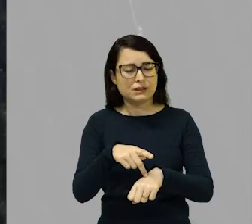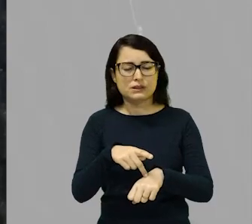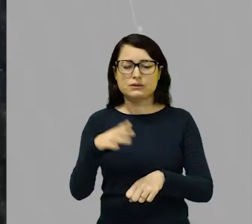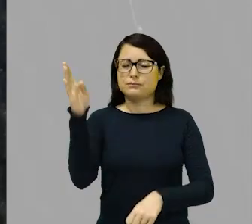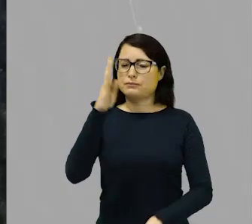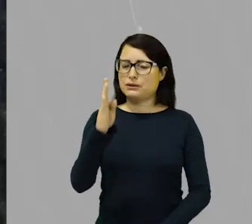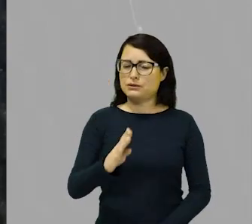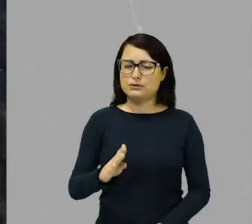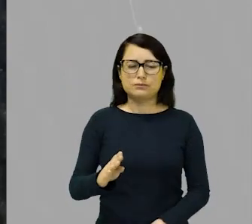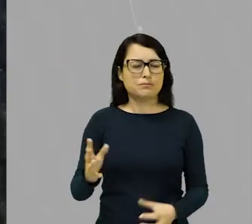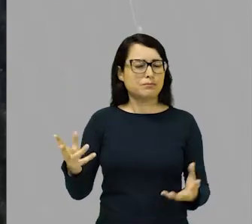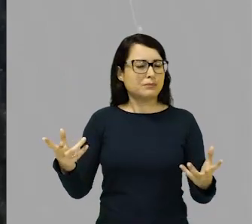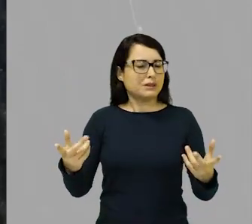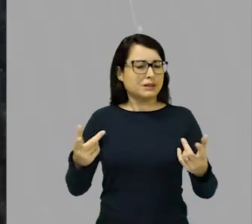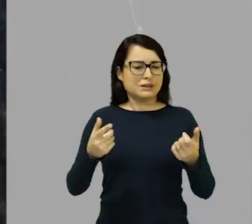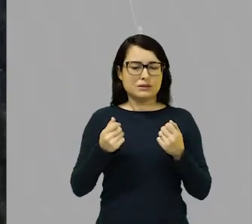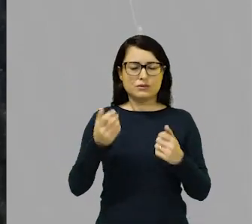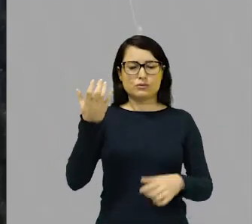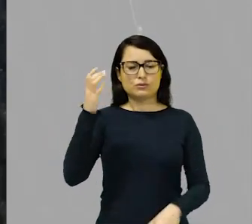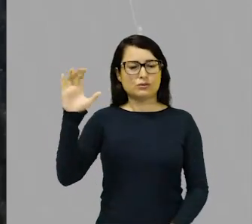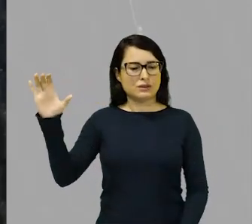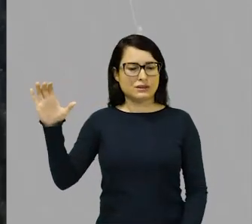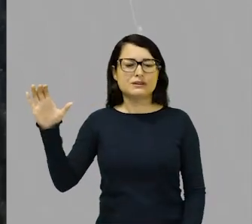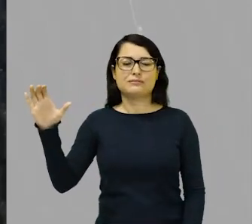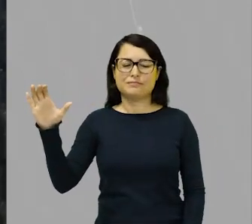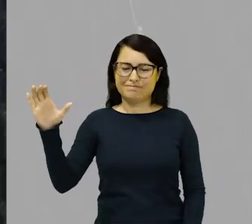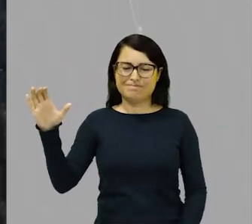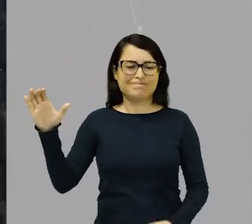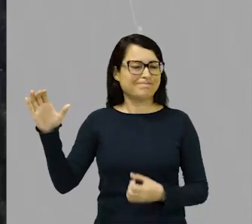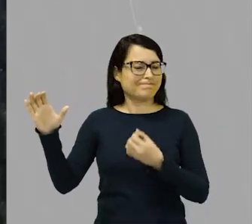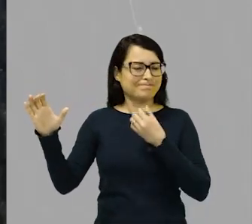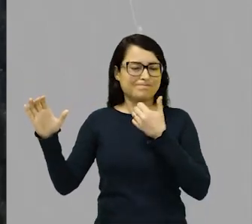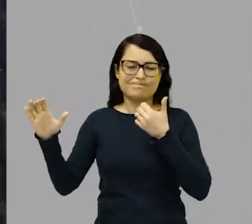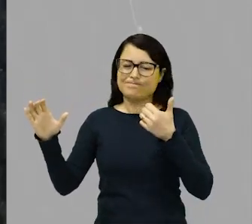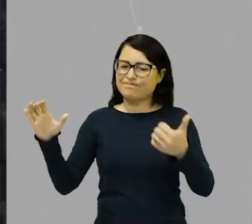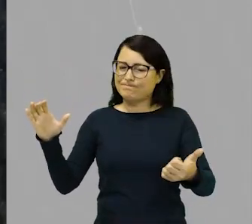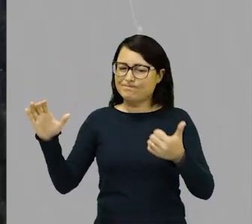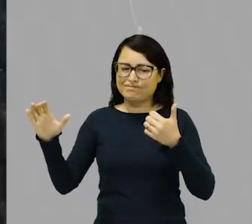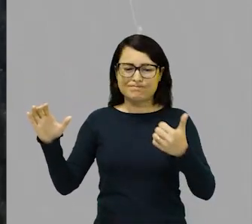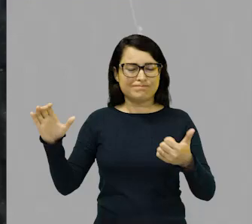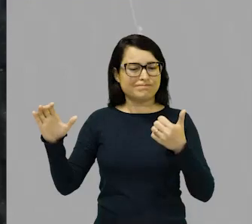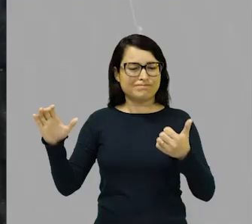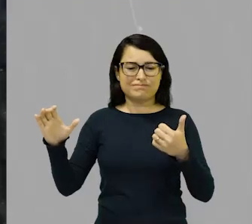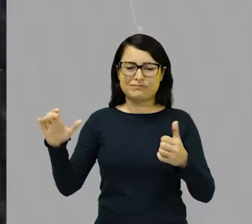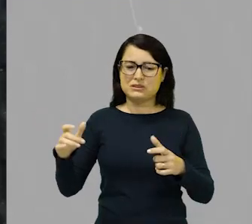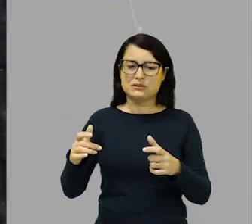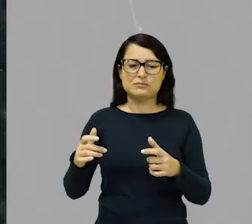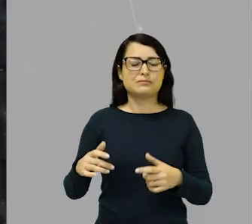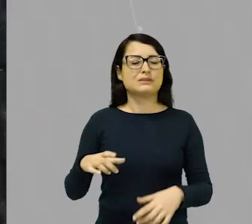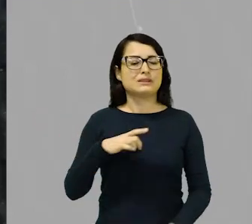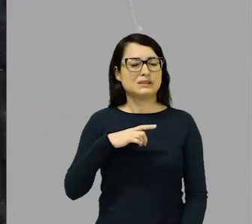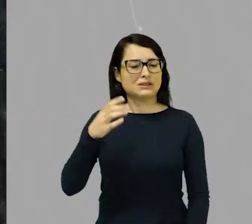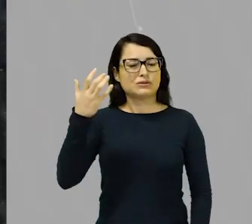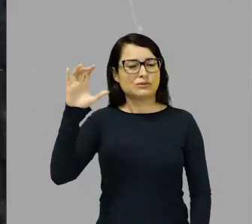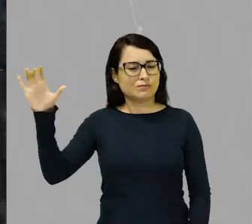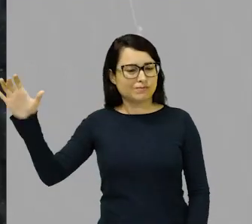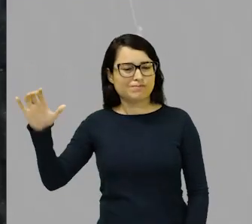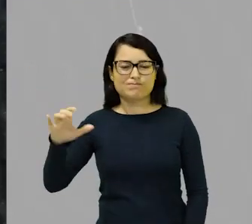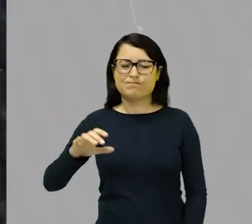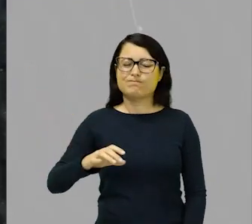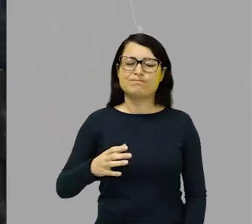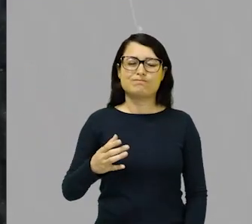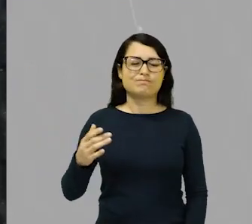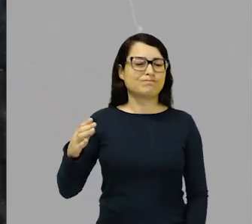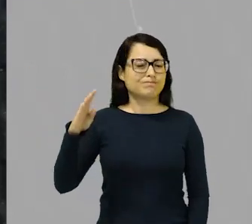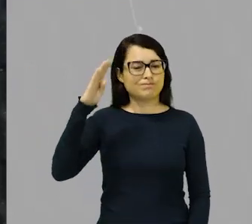maravilhoso, não é verdade? Culturalmente falando, nem se fala. Nosso país é muito rico em termos culturais. Existe uma diferença,